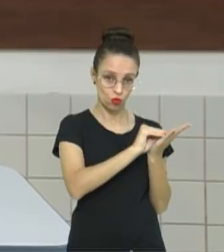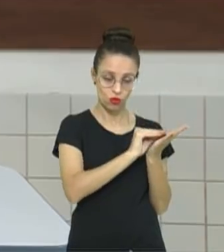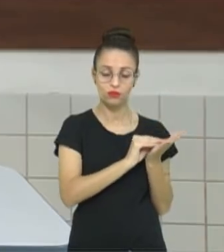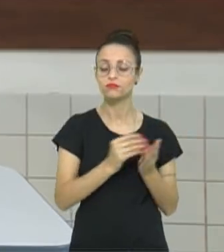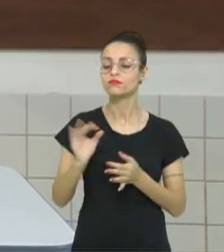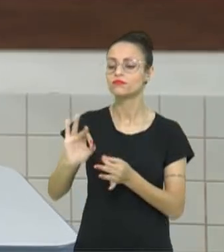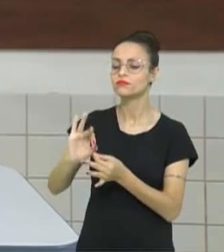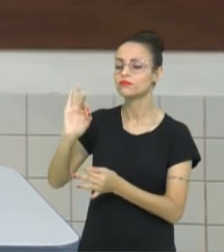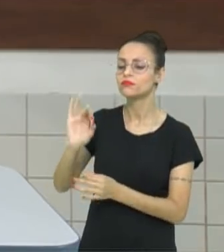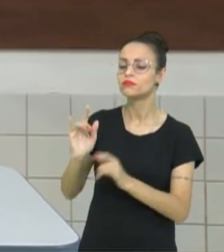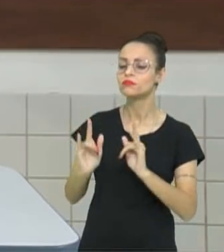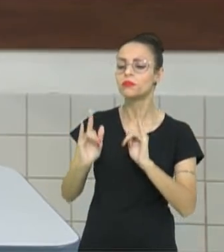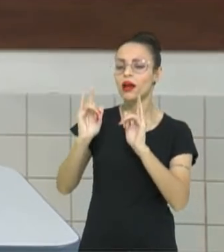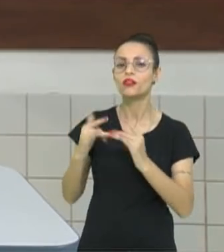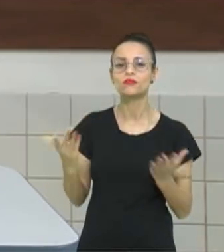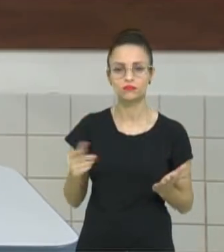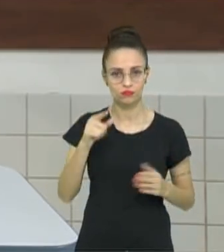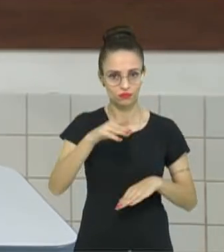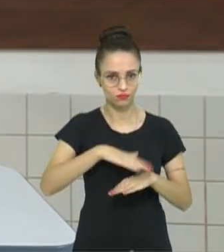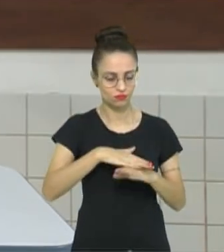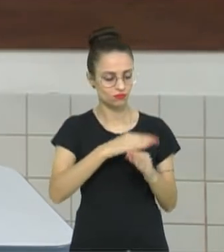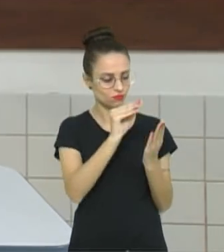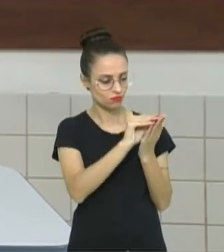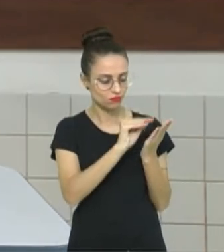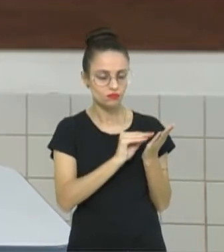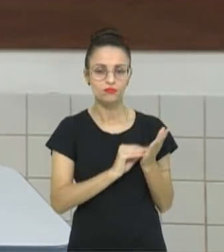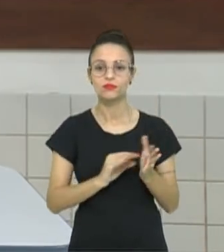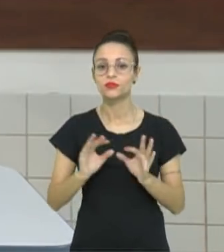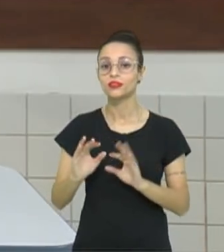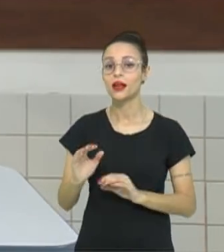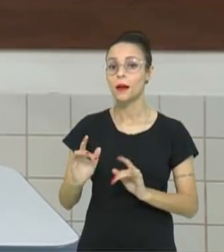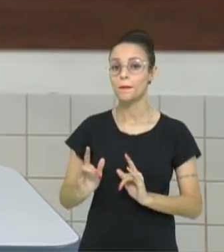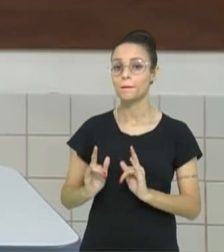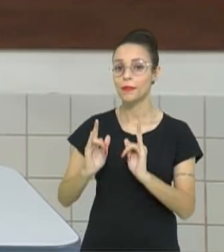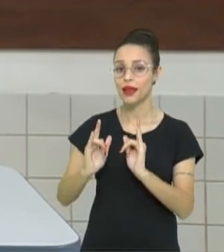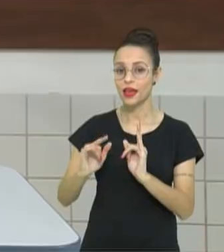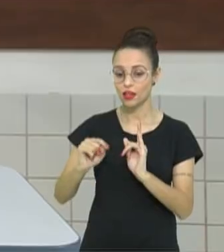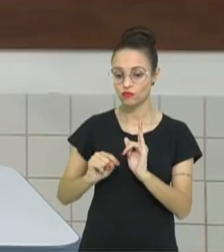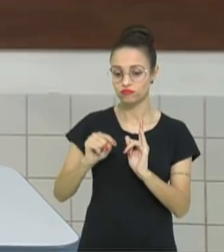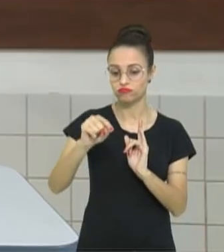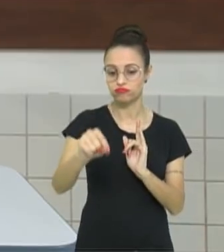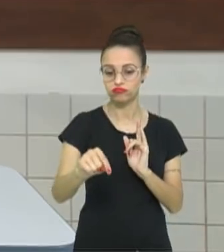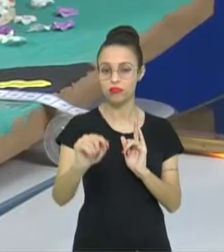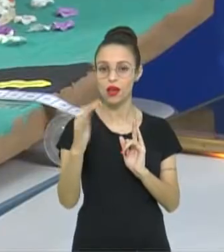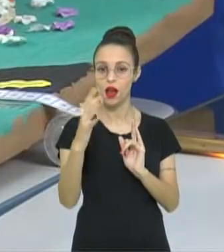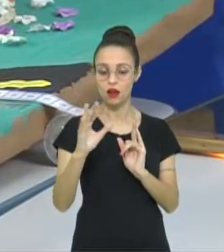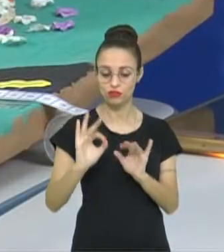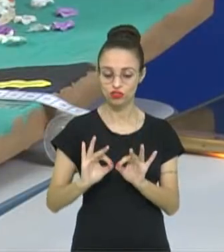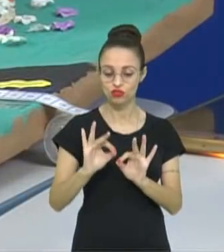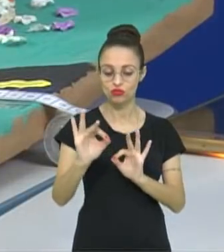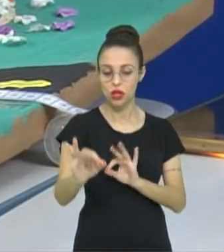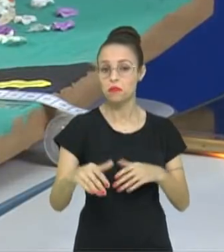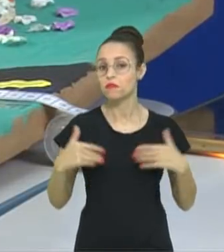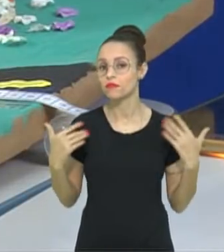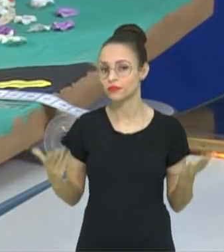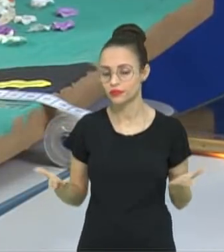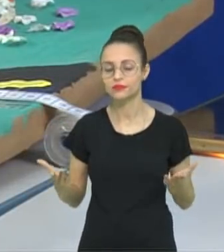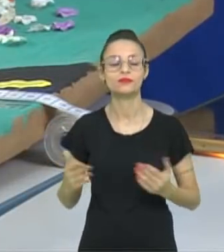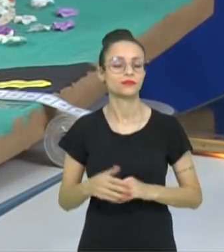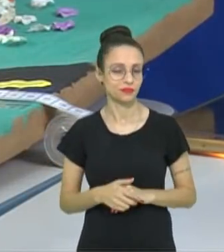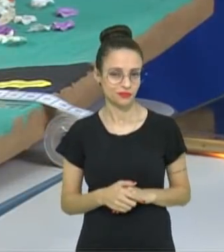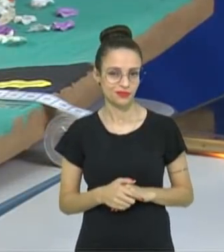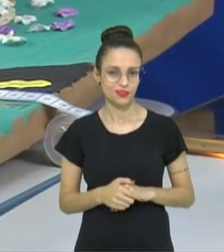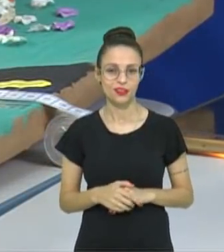quanto mediu o seu prédio? Coloca lá. Qual é a distância que você colocou de um do outro? Aí, de repente,